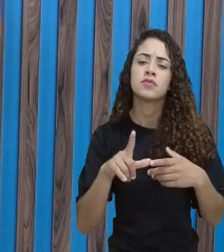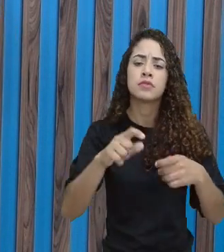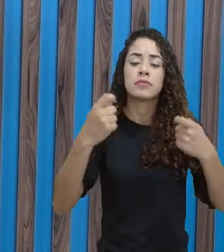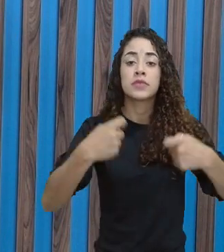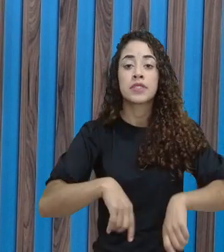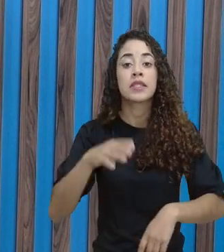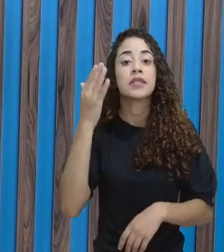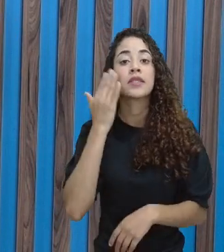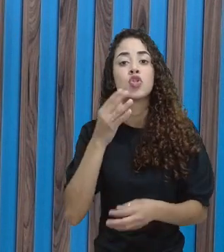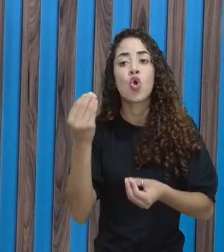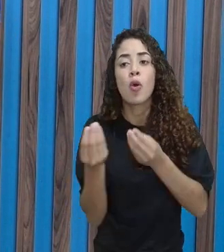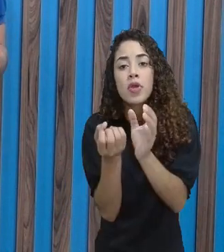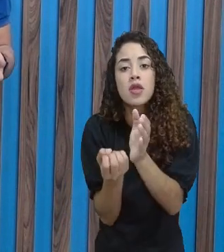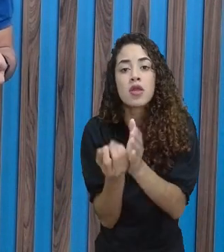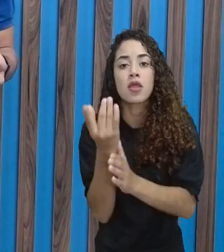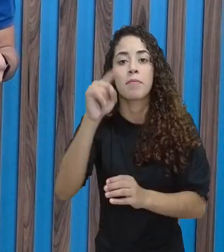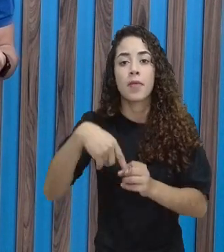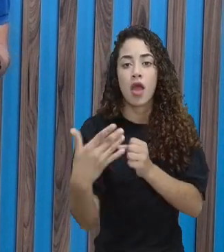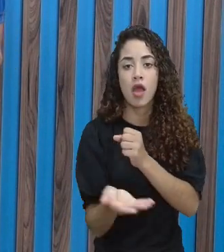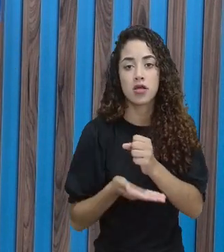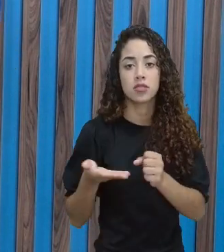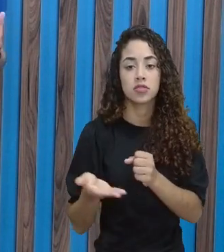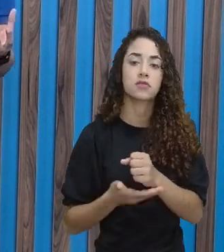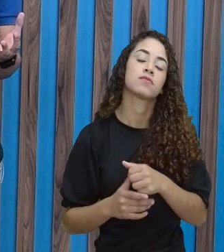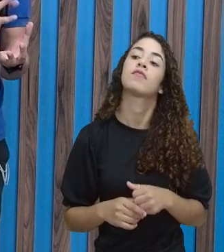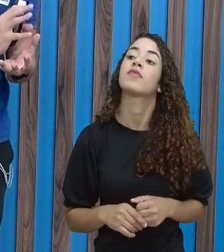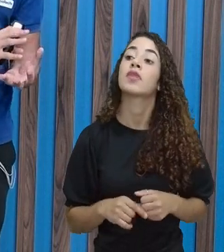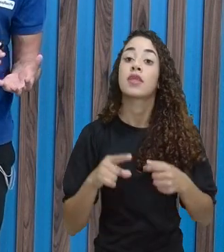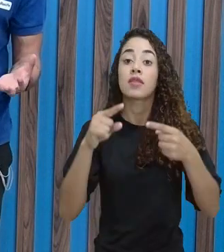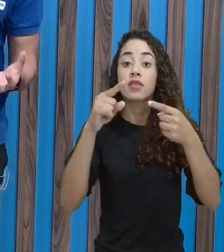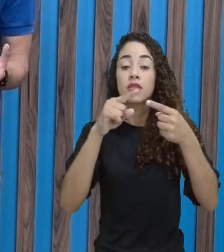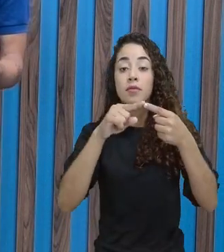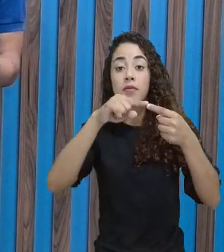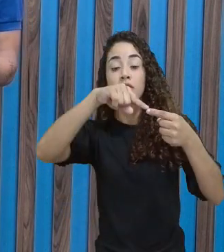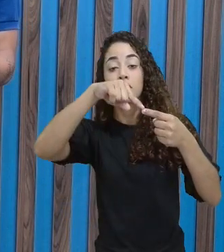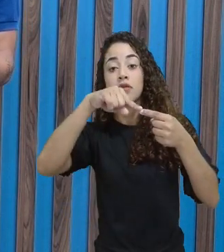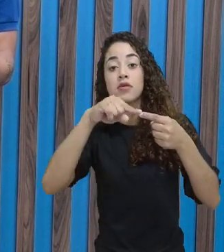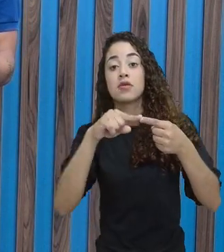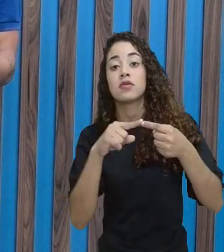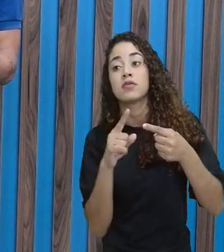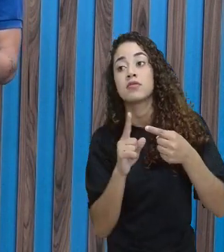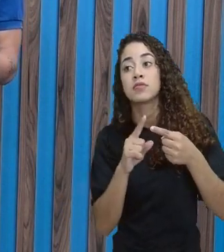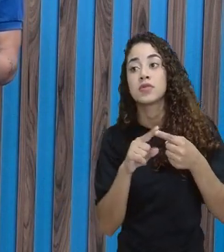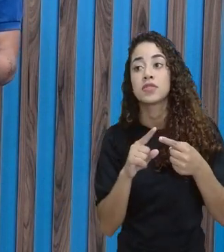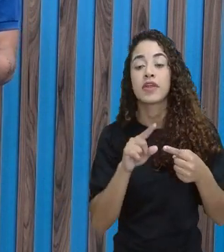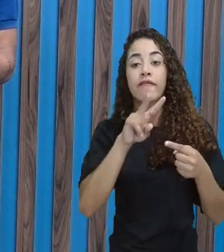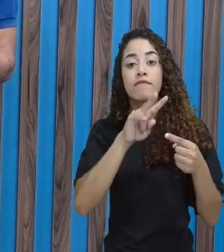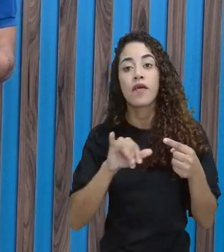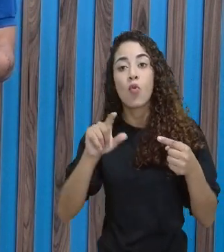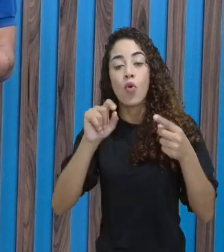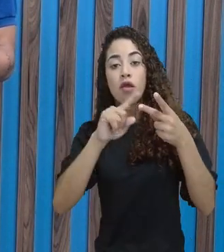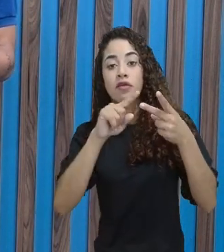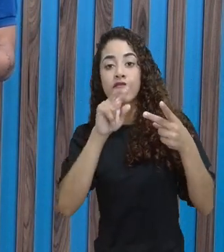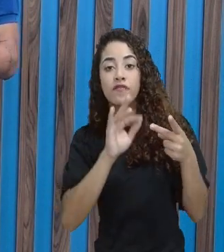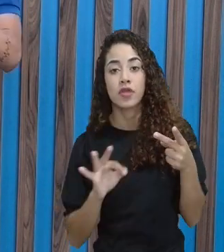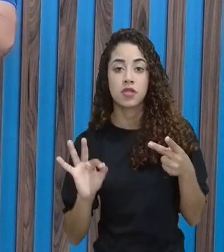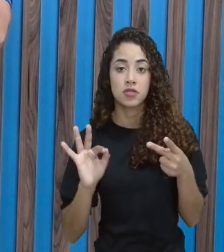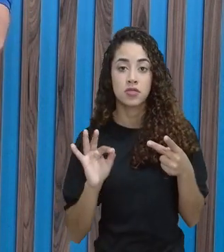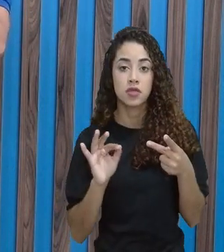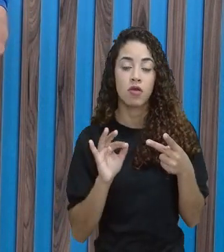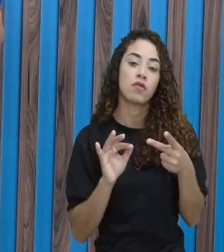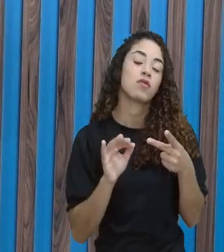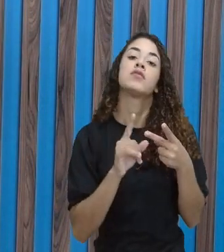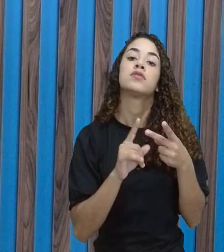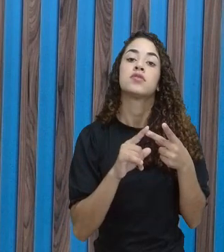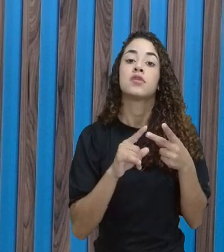entenderem como é que surge, né? Ali é uma base. E aí, dessa base, eles vão ali para uma federação, né? Que está